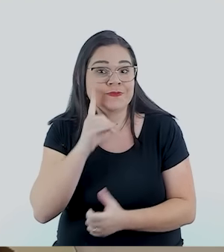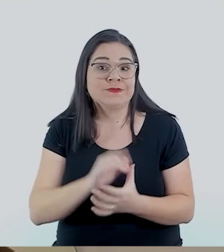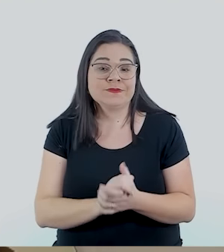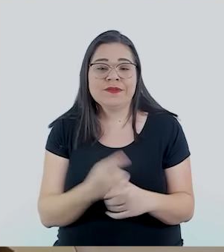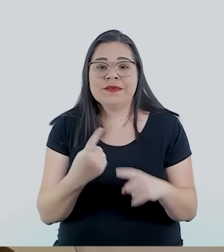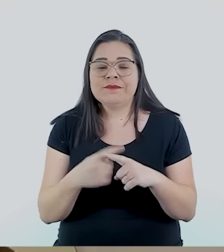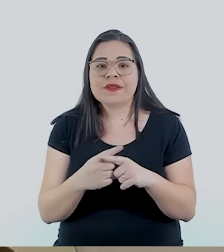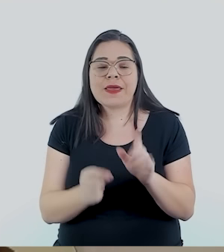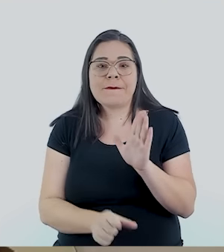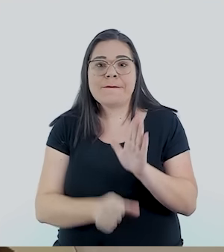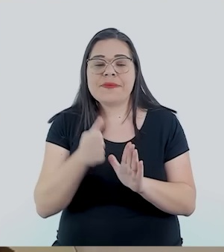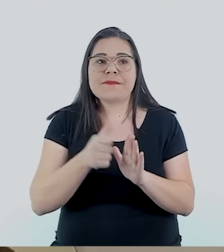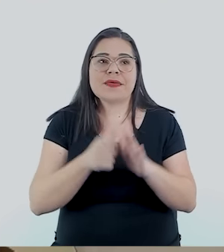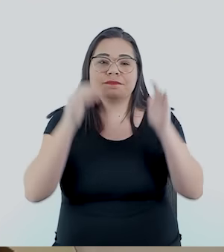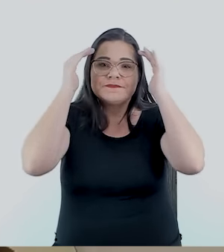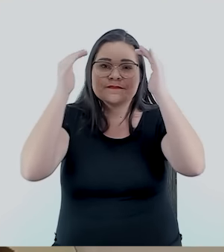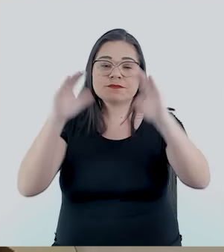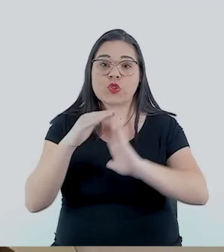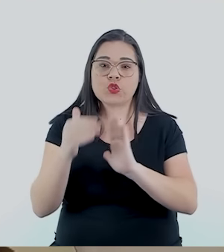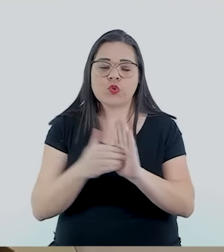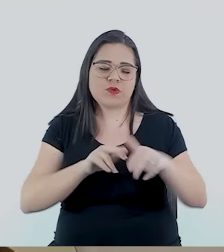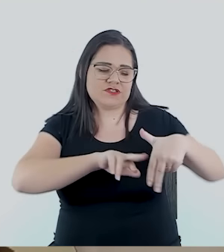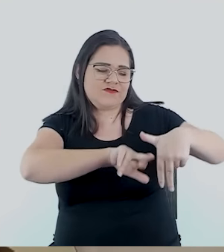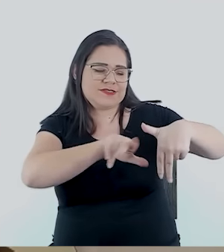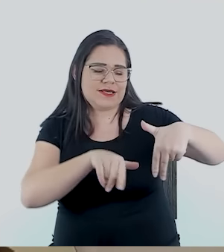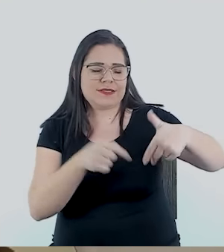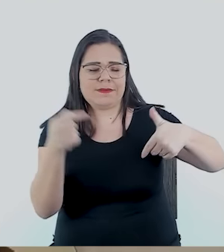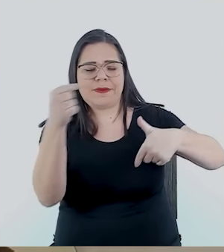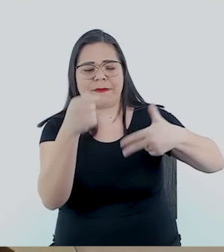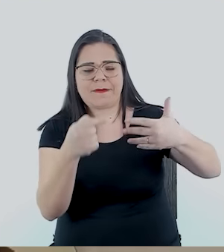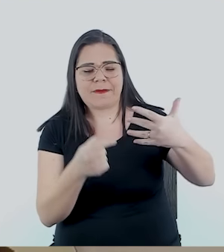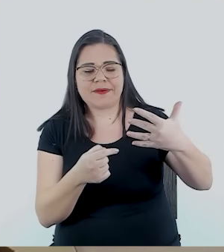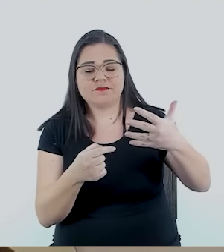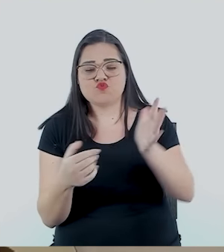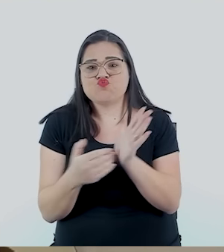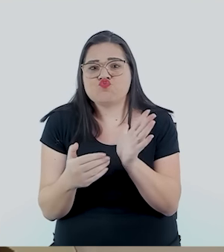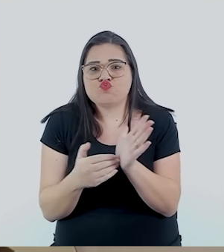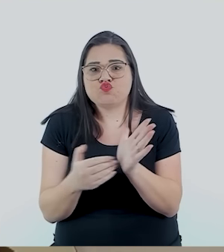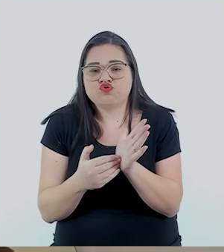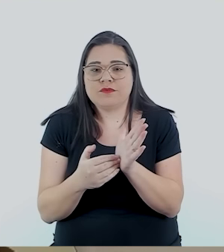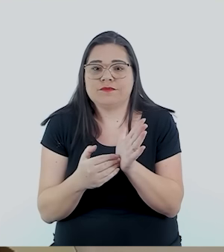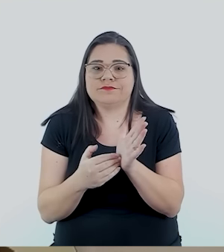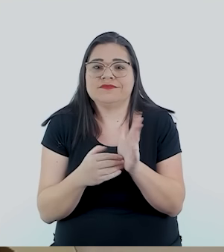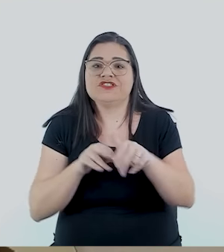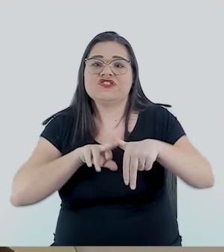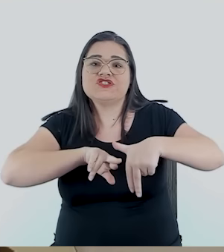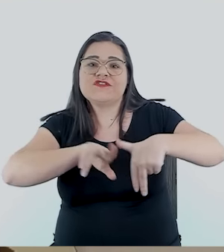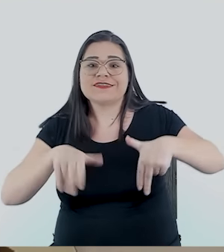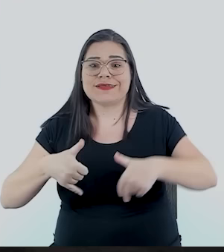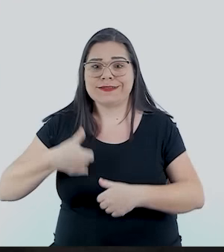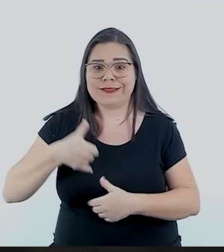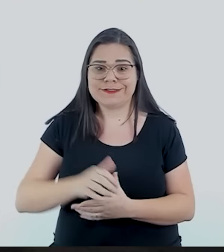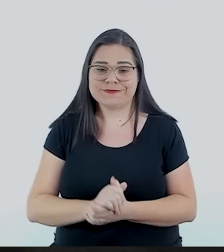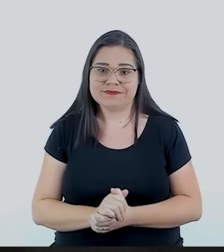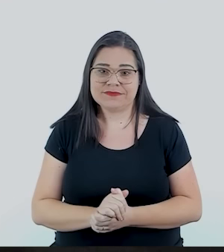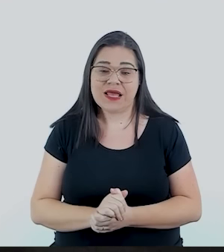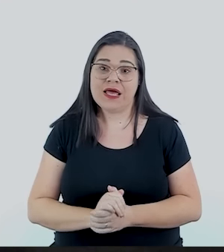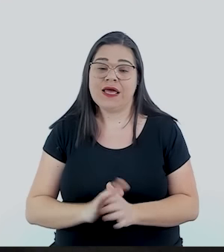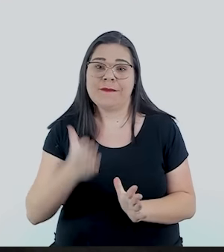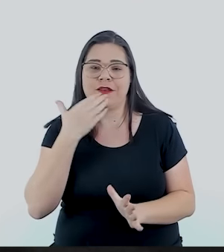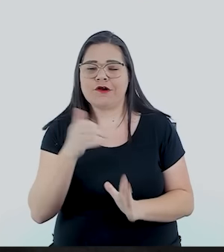é primeiro se cumprem todas as outras diversidades para daí se falar sobre diversidade etária e de preferência todas juntas